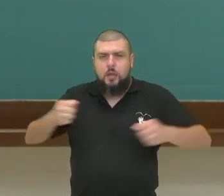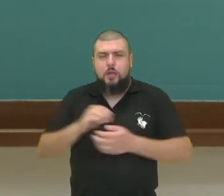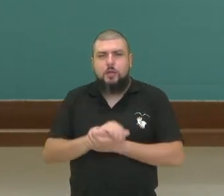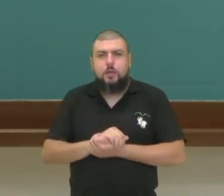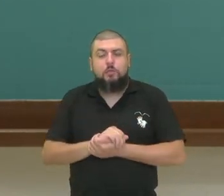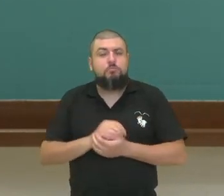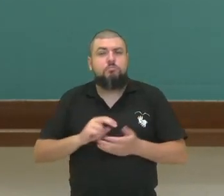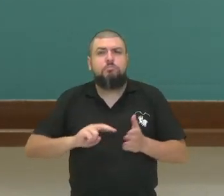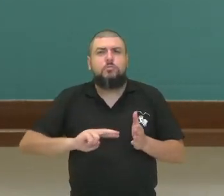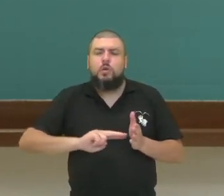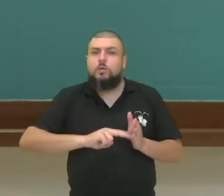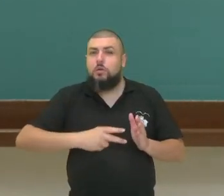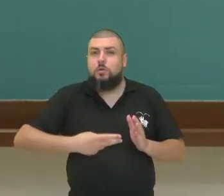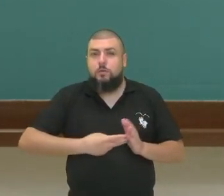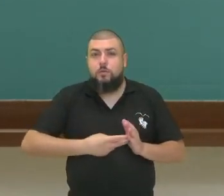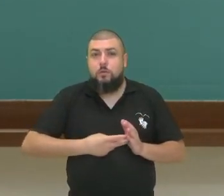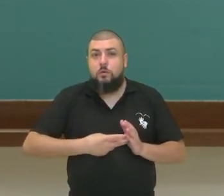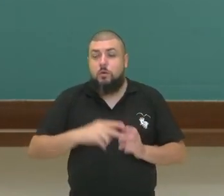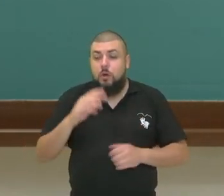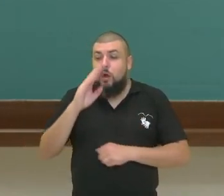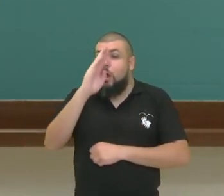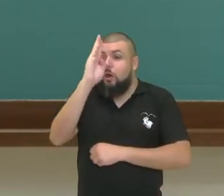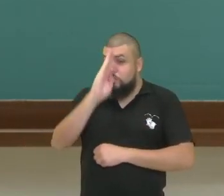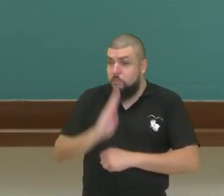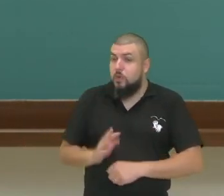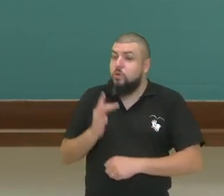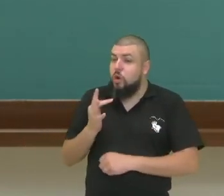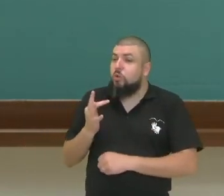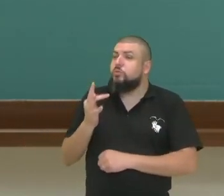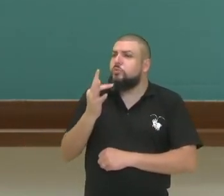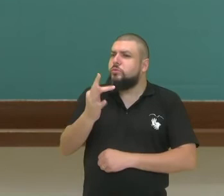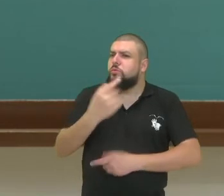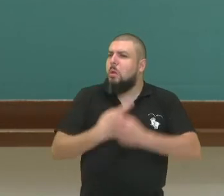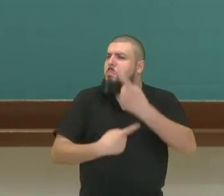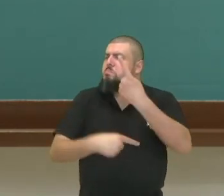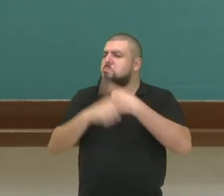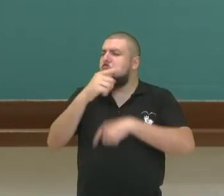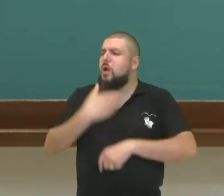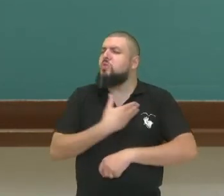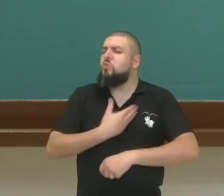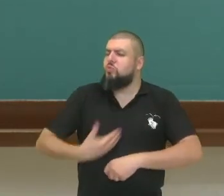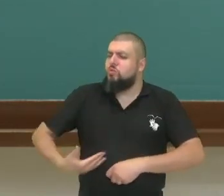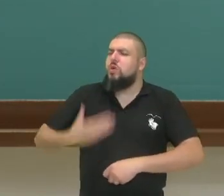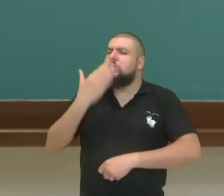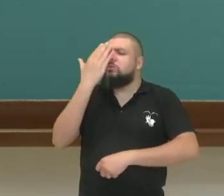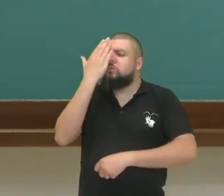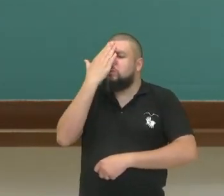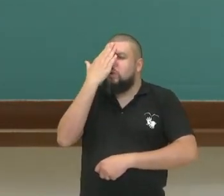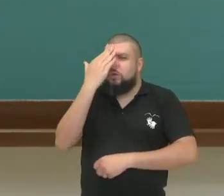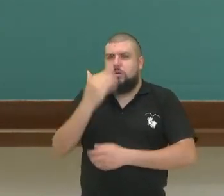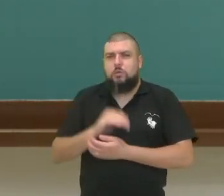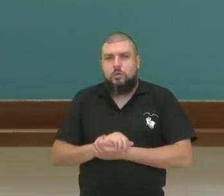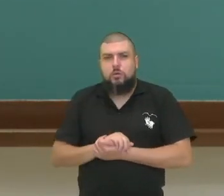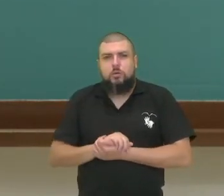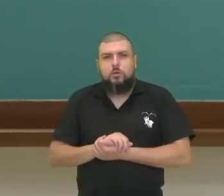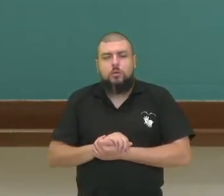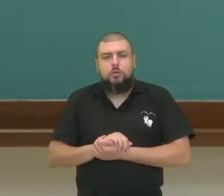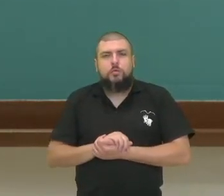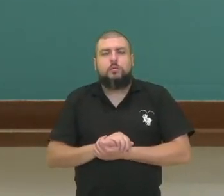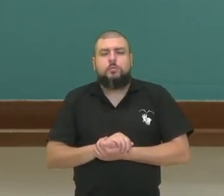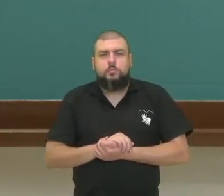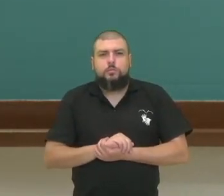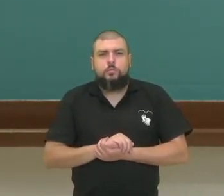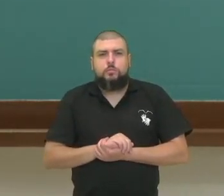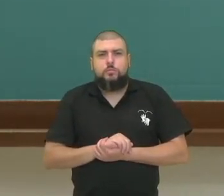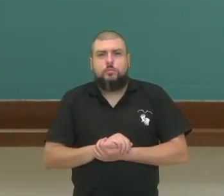quê? Que o Brasil tinha futuro e que o governo sabia o que estava fazendo. Ele geria com excelência o Brasil.